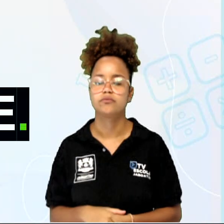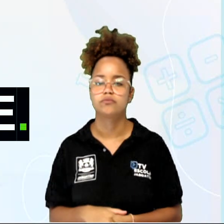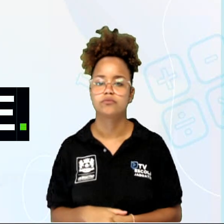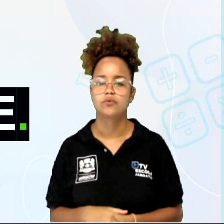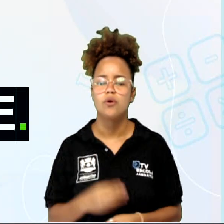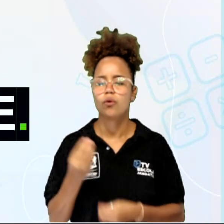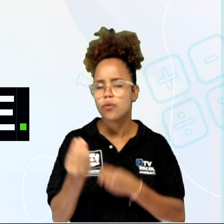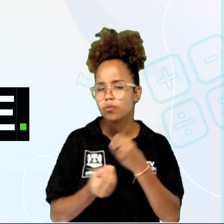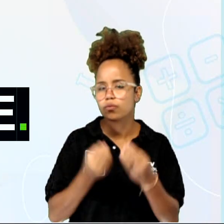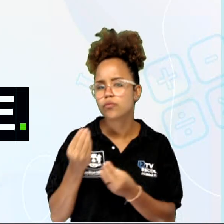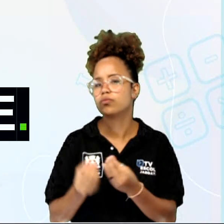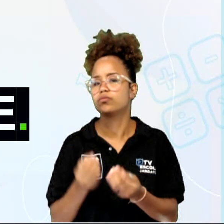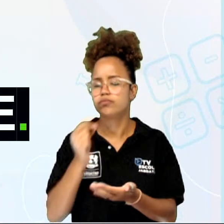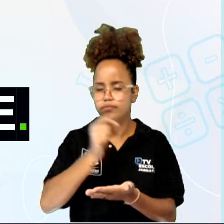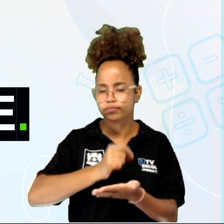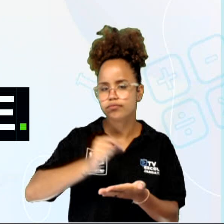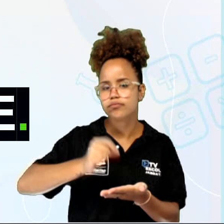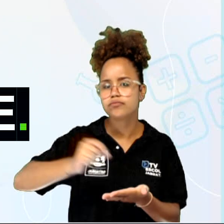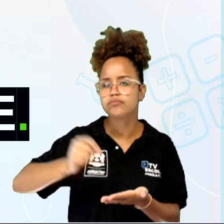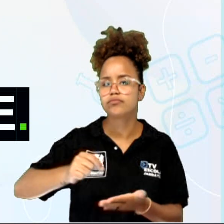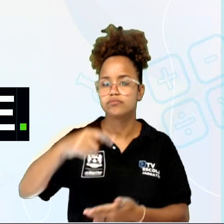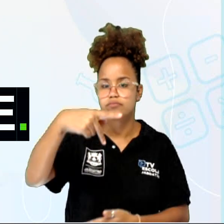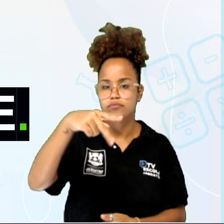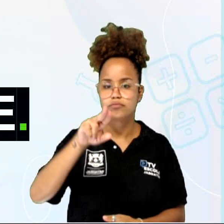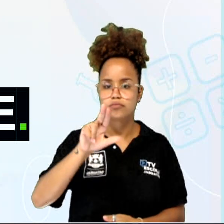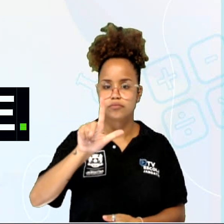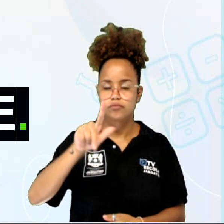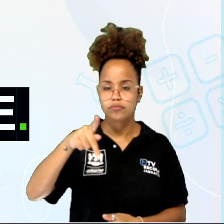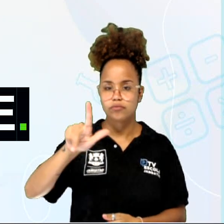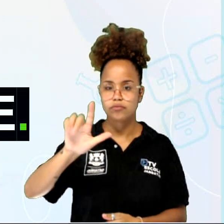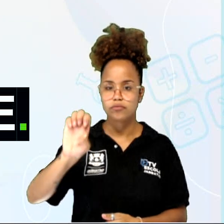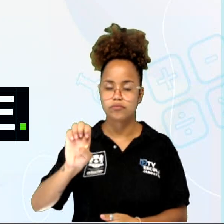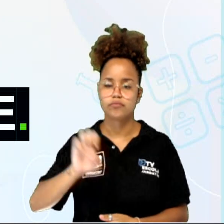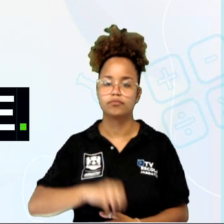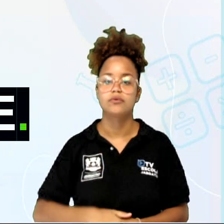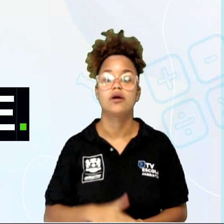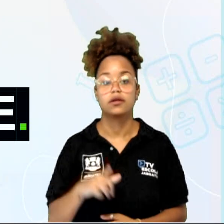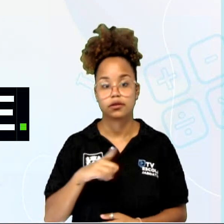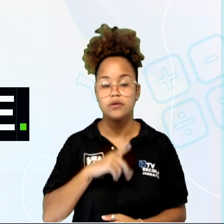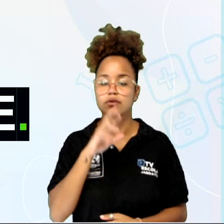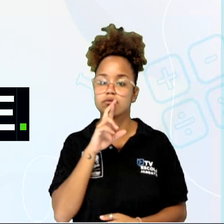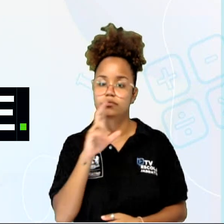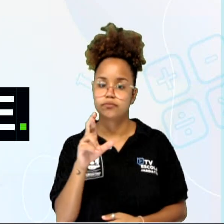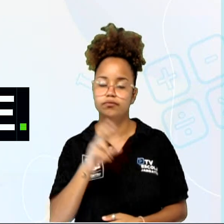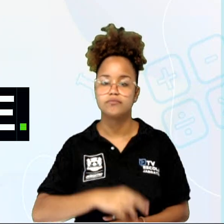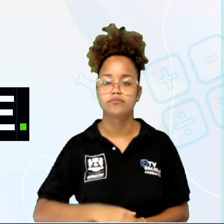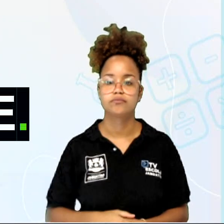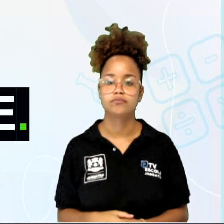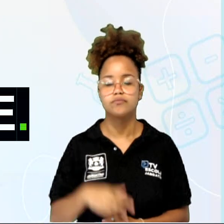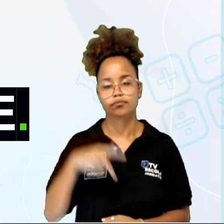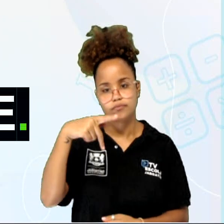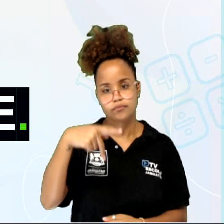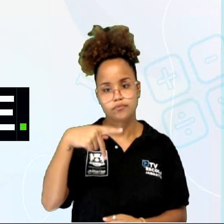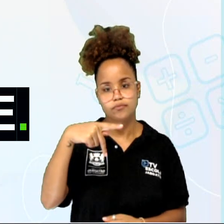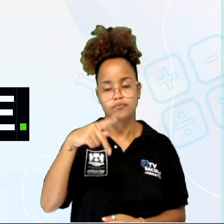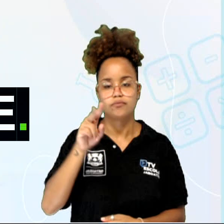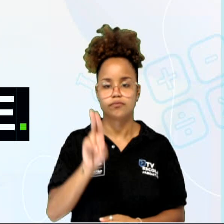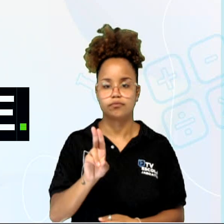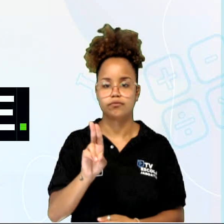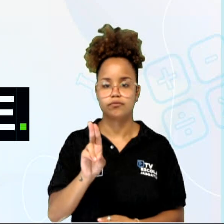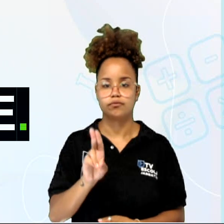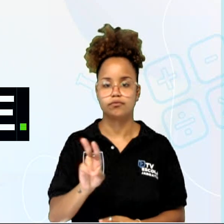do you spell purple? E daí eu tenho a resposta. It's P-U-R-P-L-E.